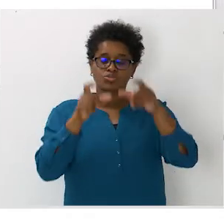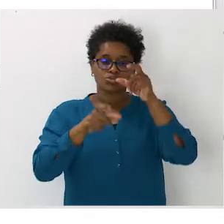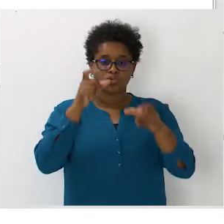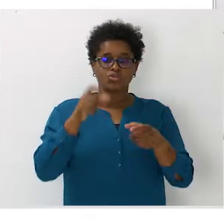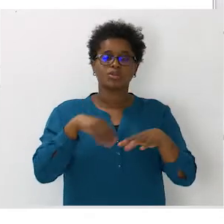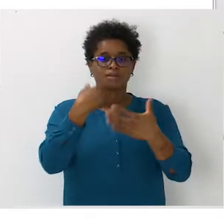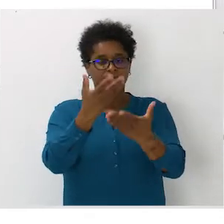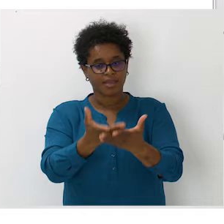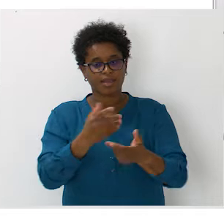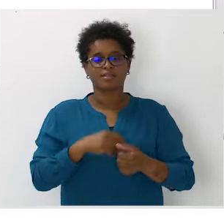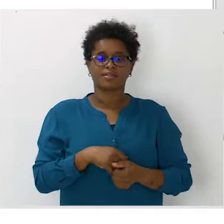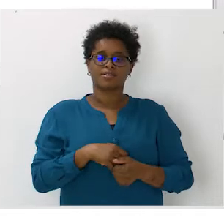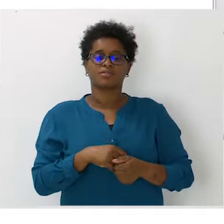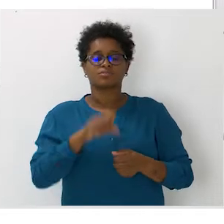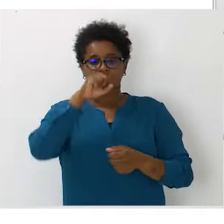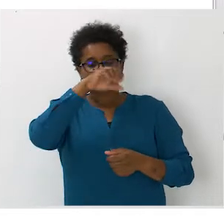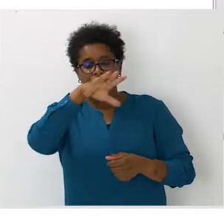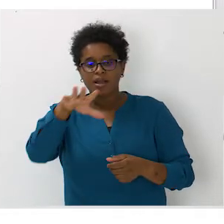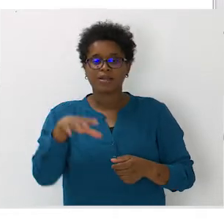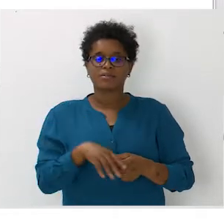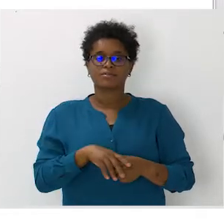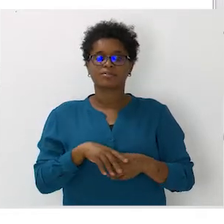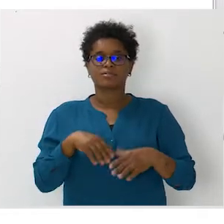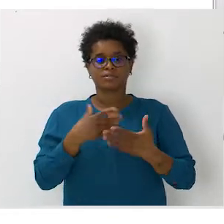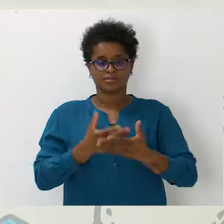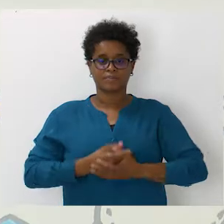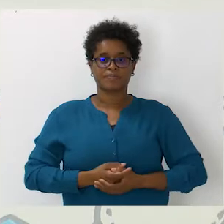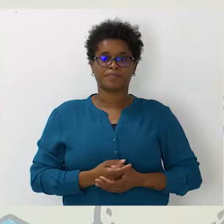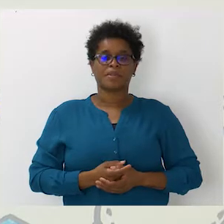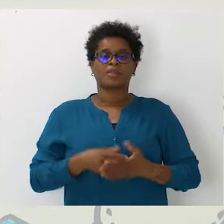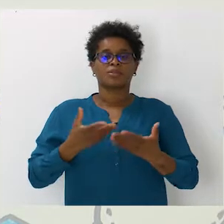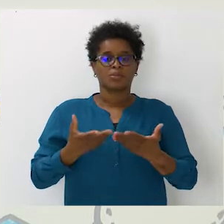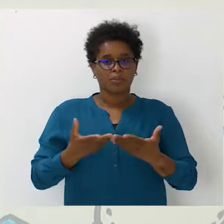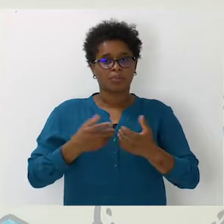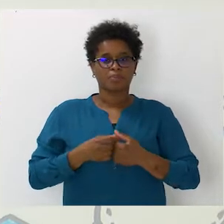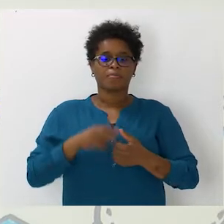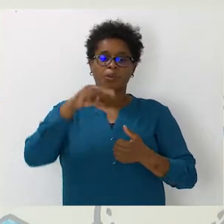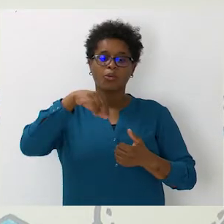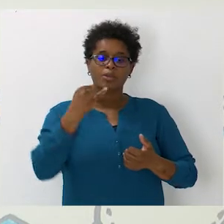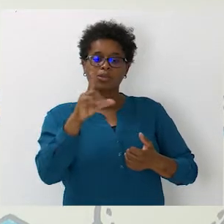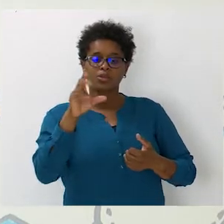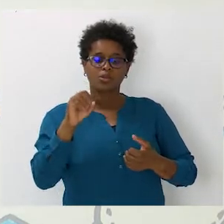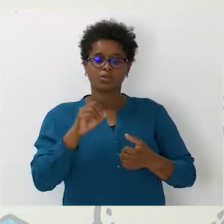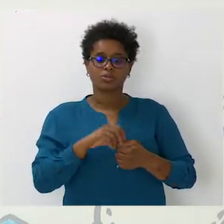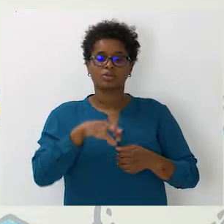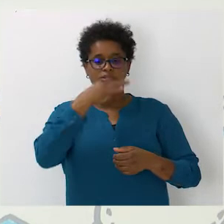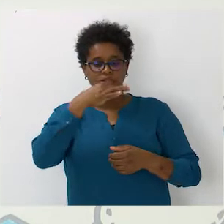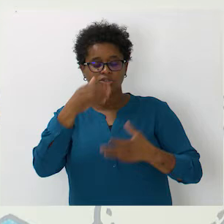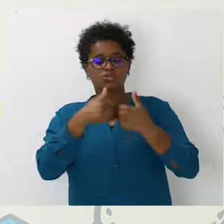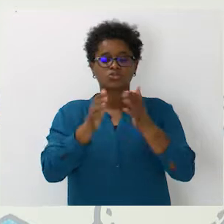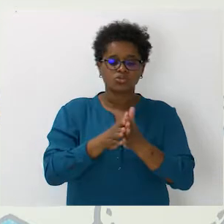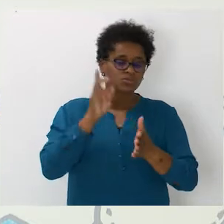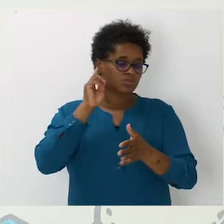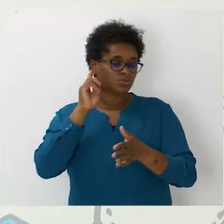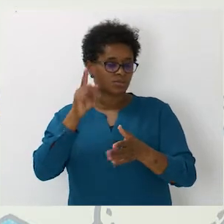rebanhos e dá-lhes os campos de presente. Portanto, o hino diz tudo sobre a